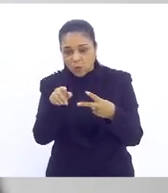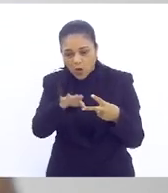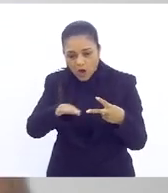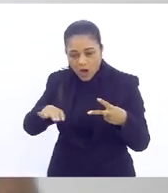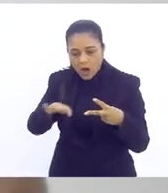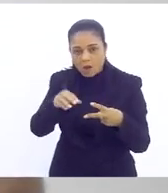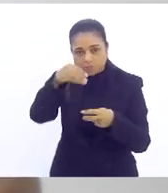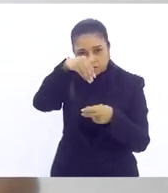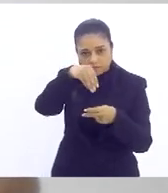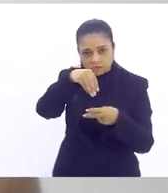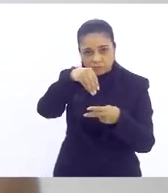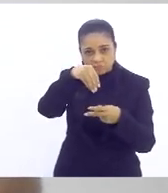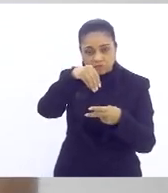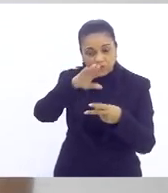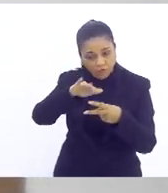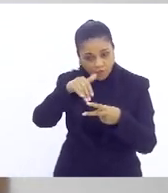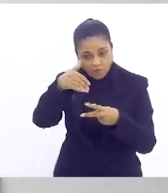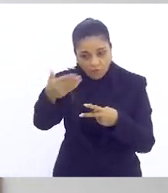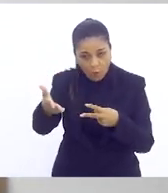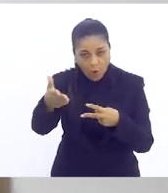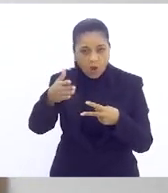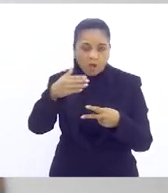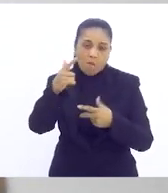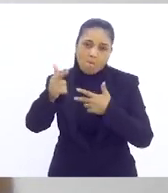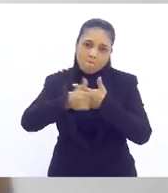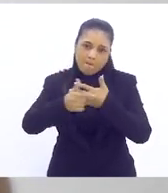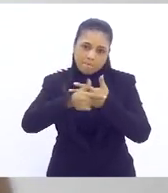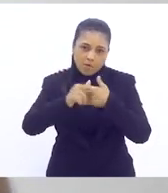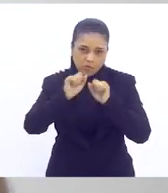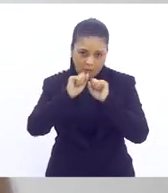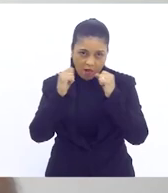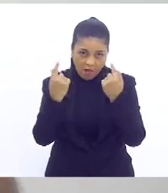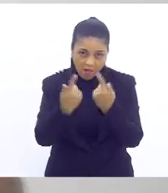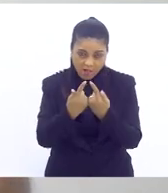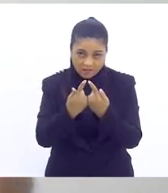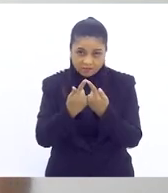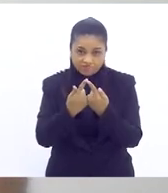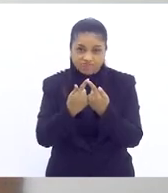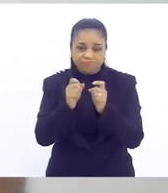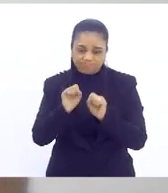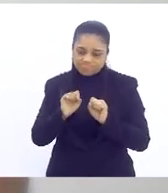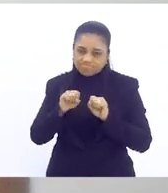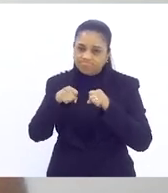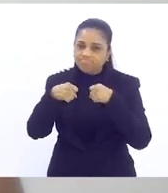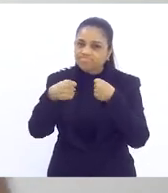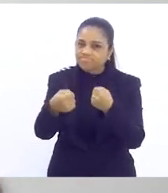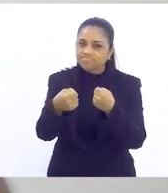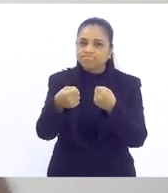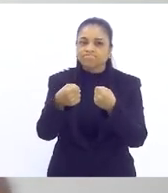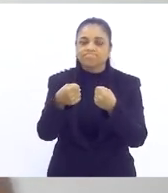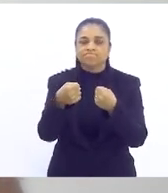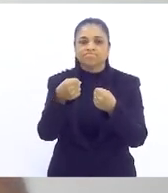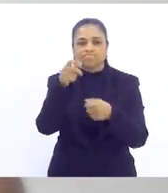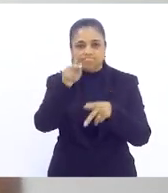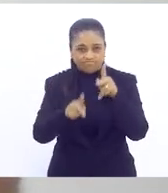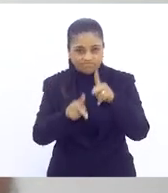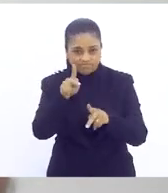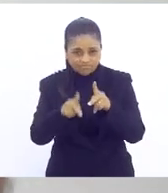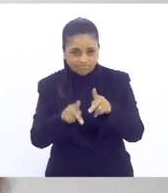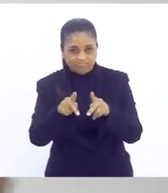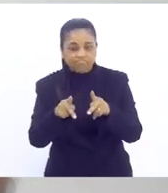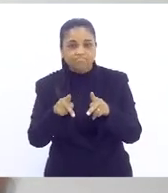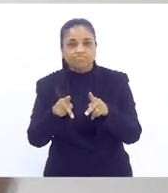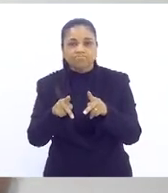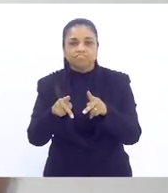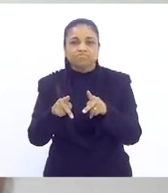externo e aí é importantíssimo o papel da Leste né é defendendo isso para o público externo recuperando